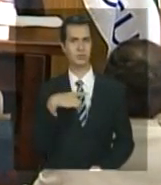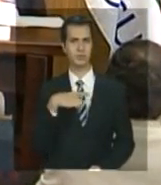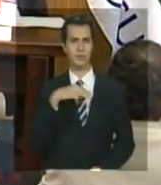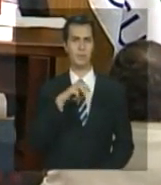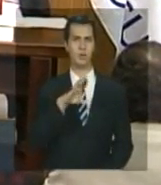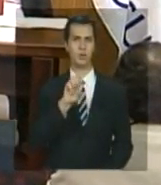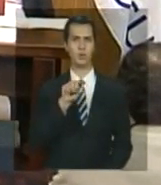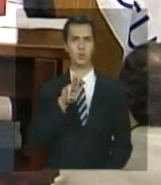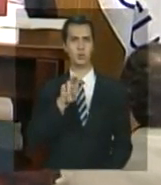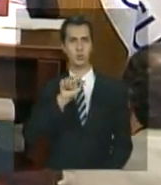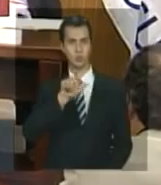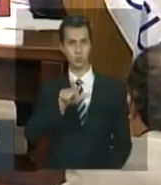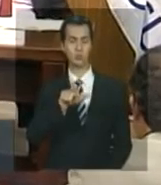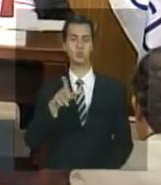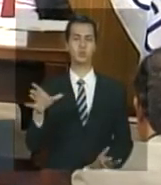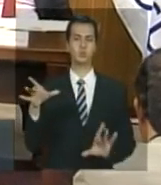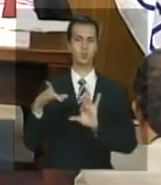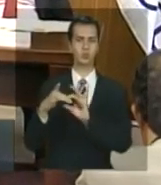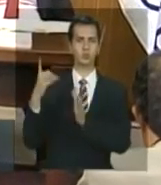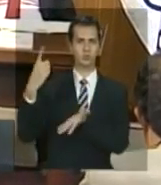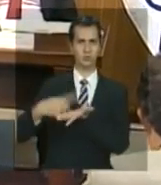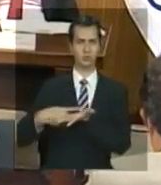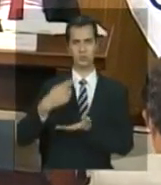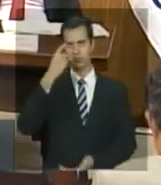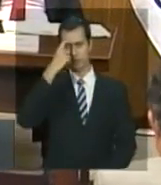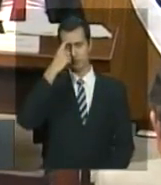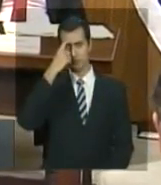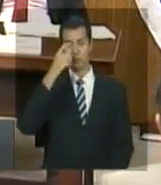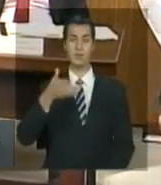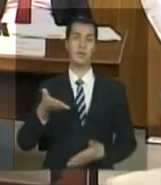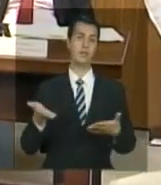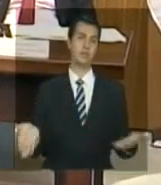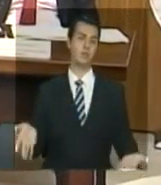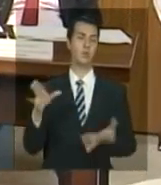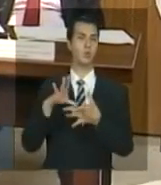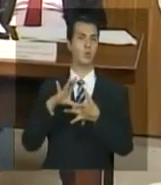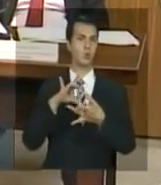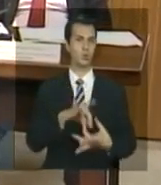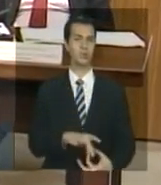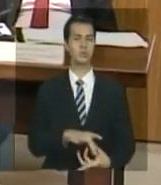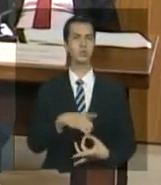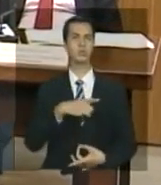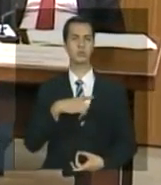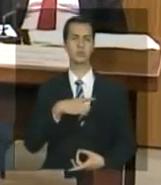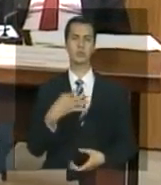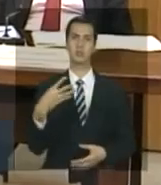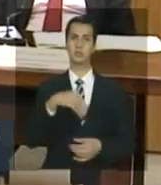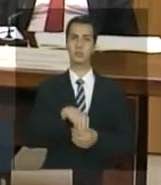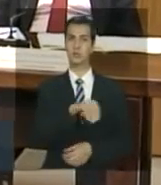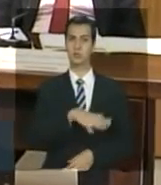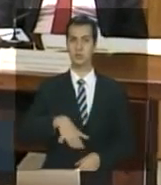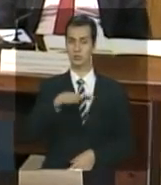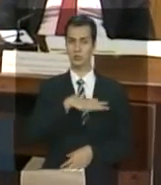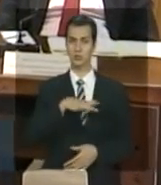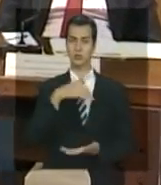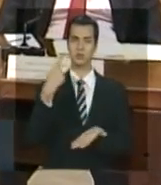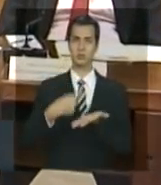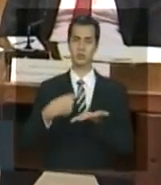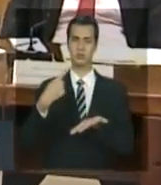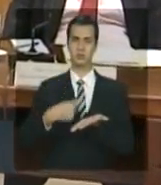E toda a negociação nesse contexto deve ser feita no âmbito do acordo